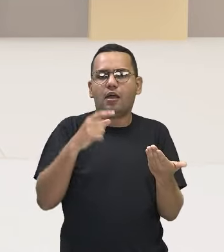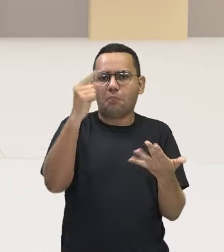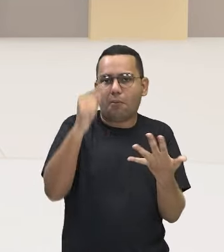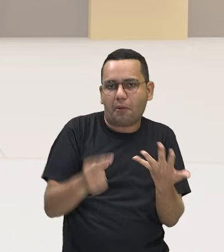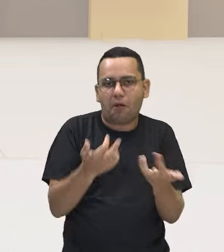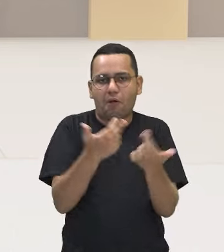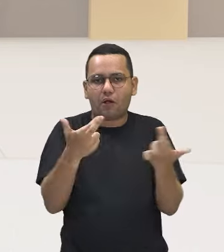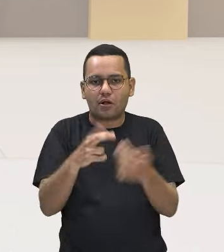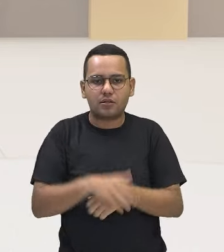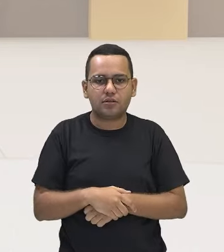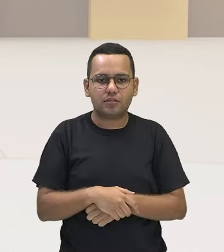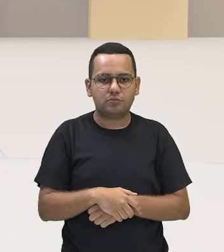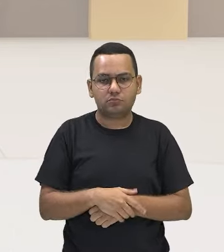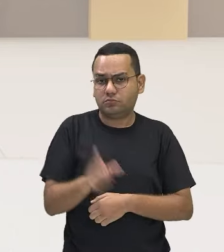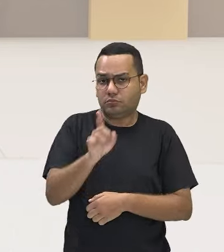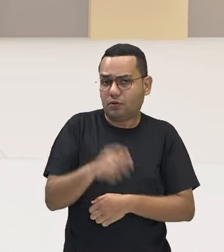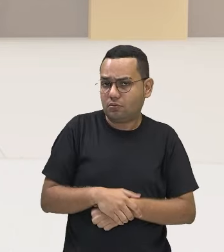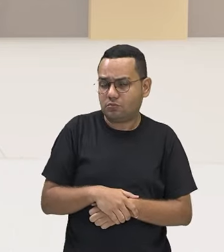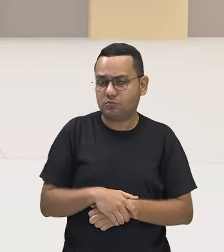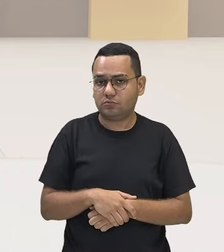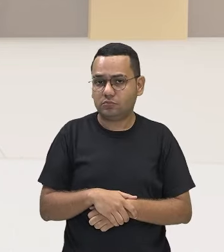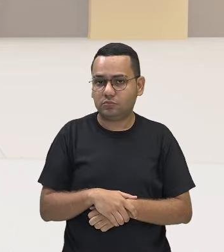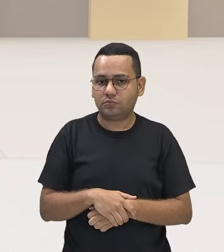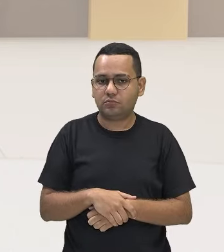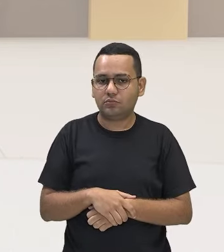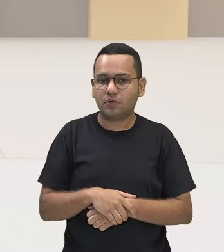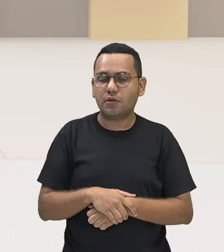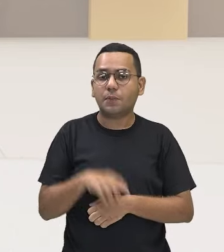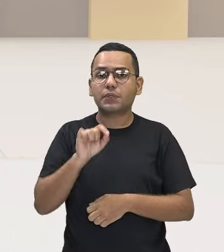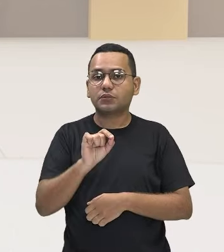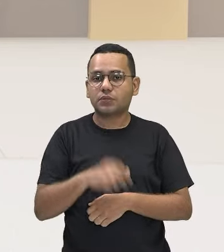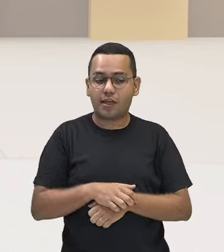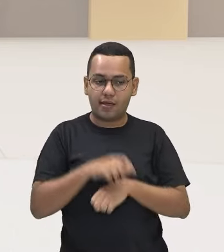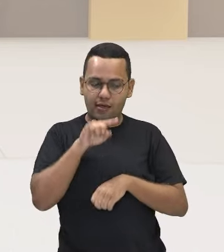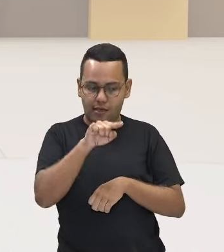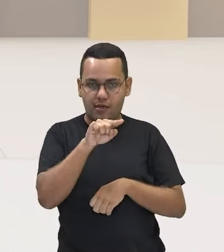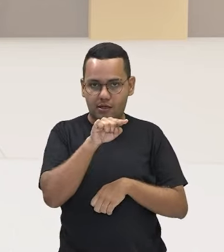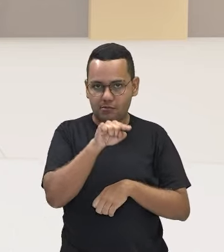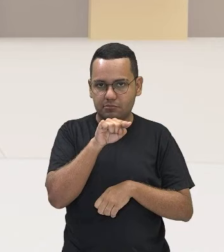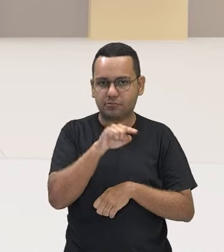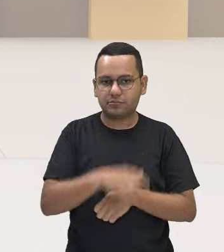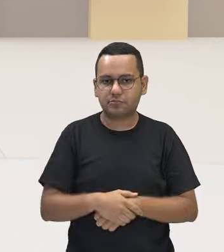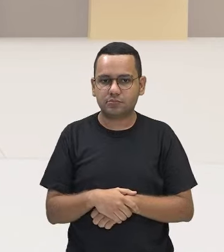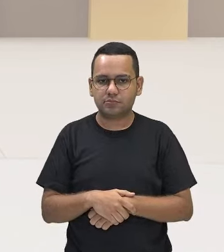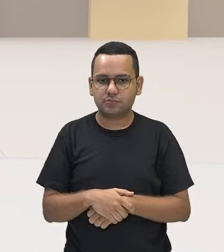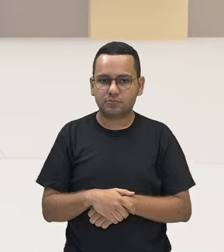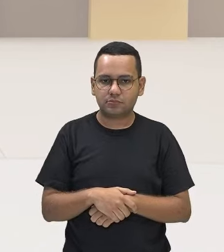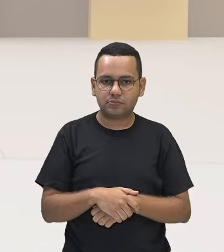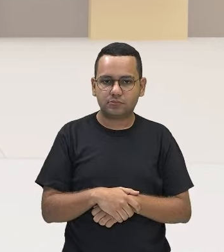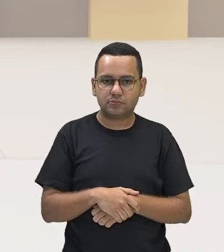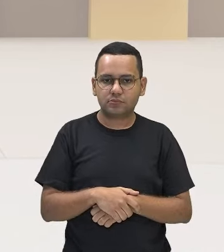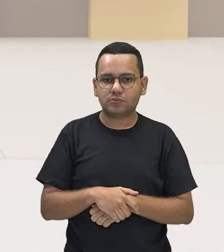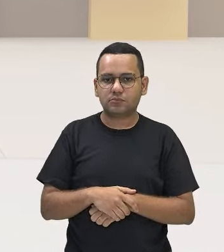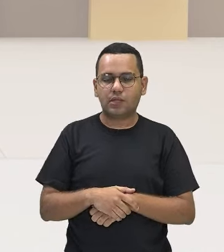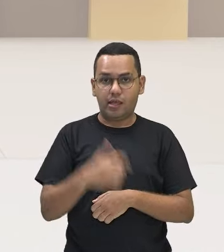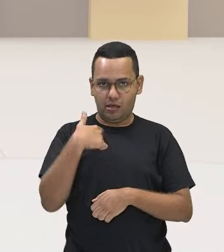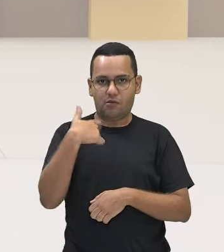bom, levantou, vai. Não é assim. Você tem que aprender, né? Você já pensou se a gente faz de qualquer